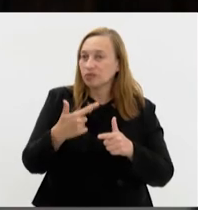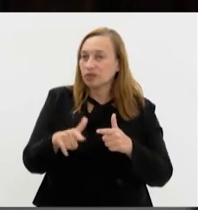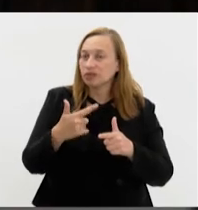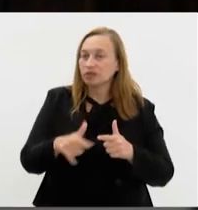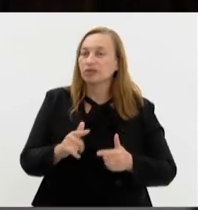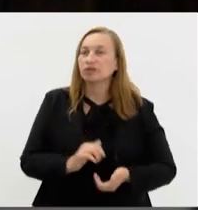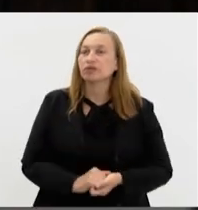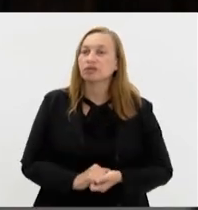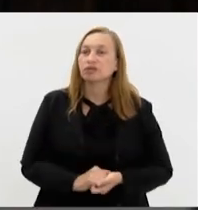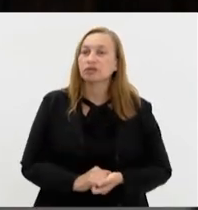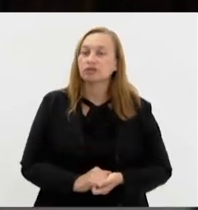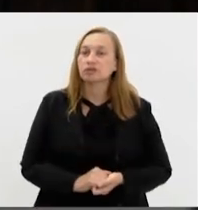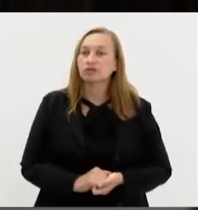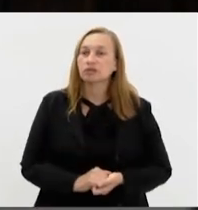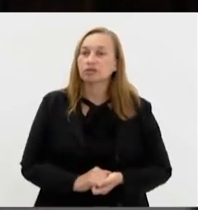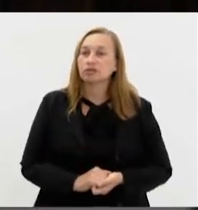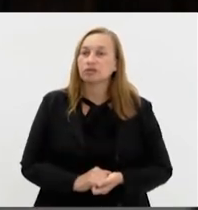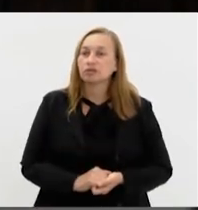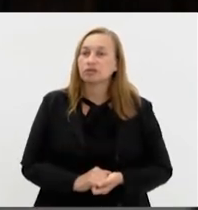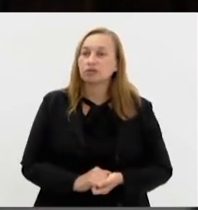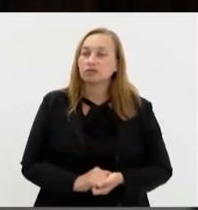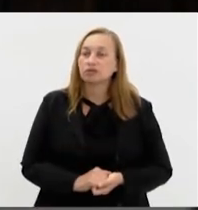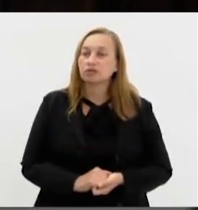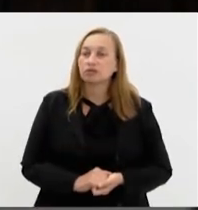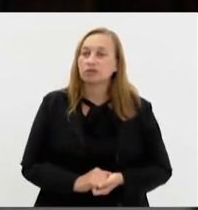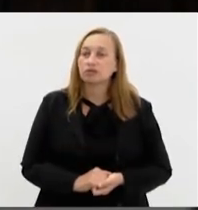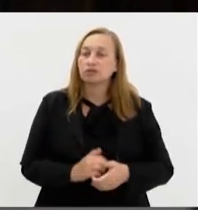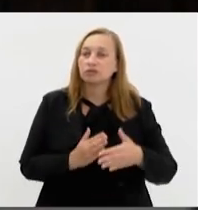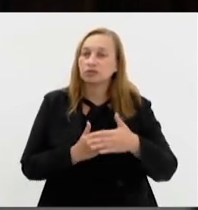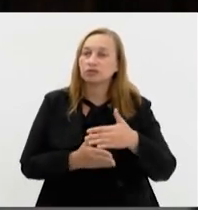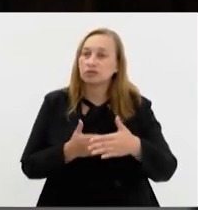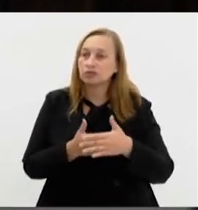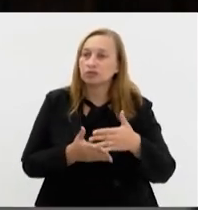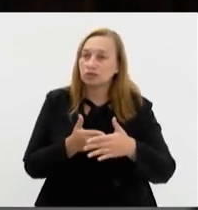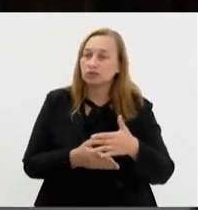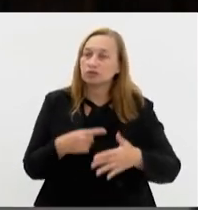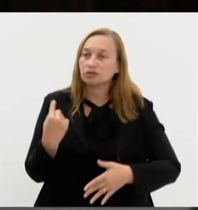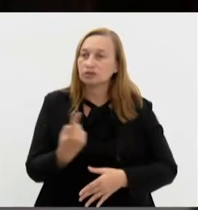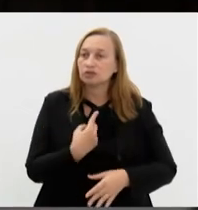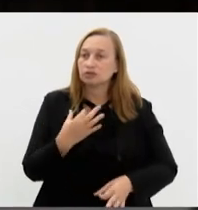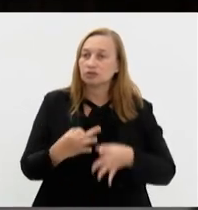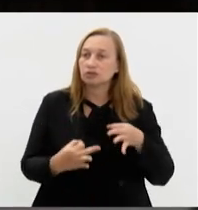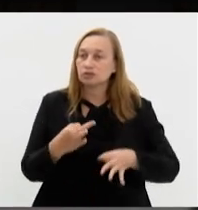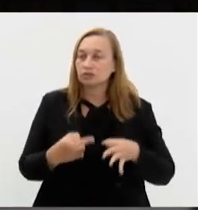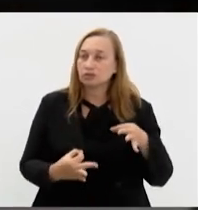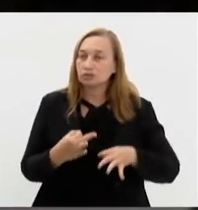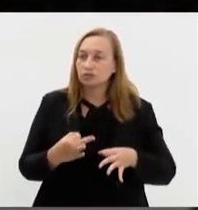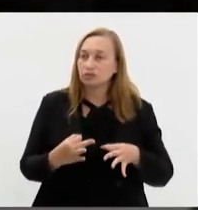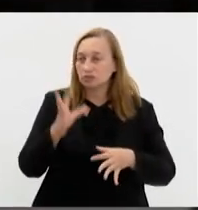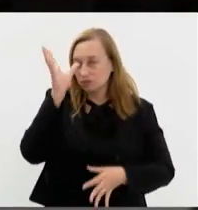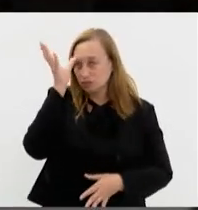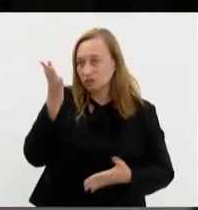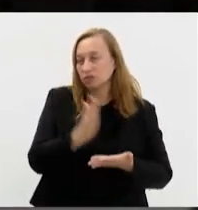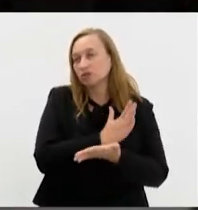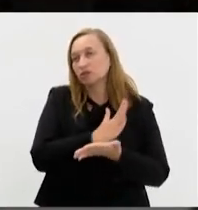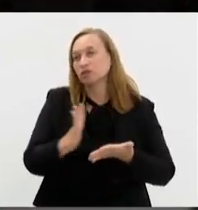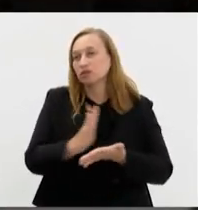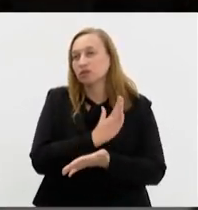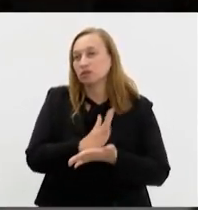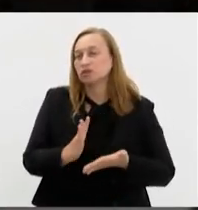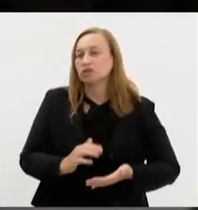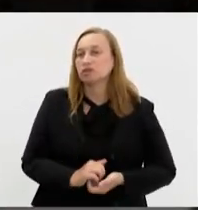das nossas extremas limitações e dificuldades enquanto atores do sistema de Justiça possíveis soluções que eu